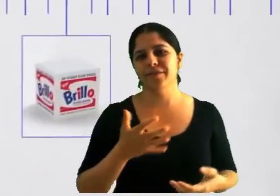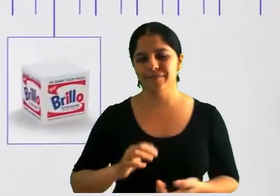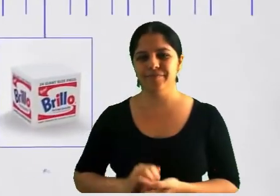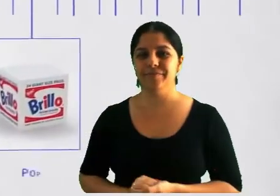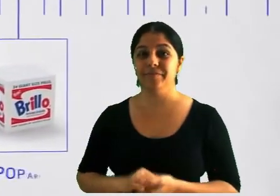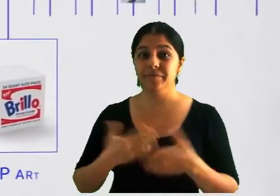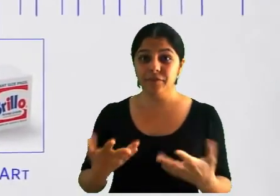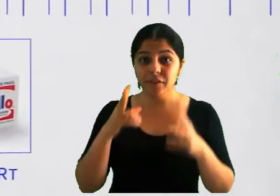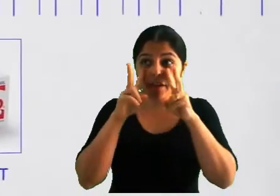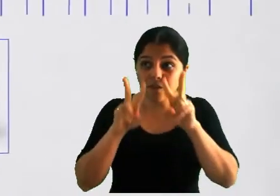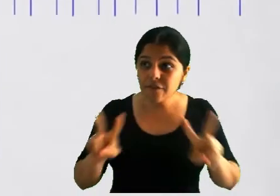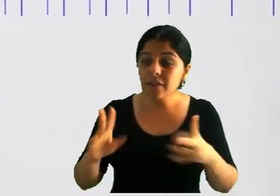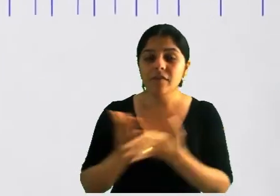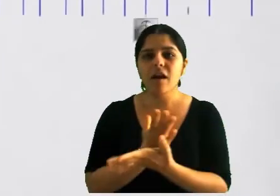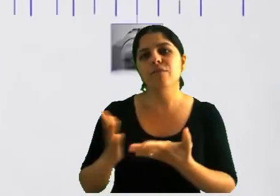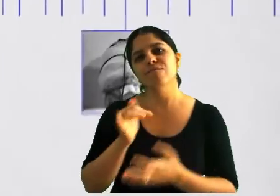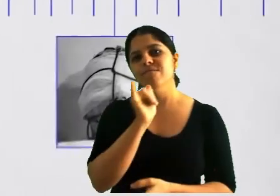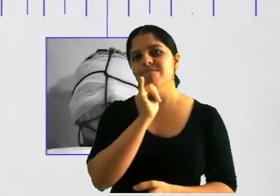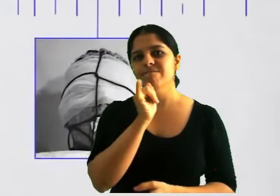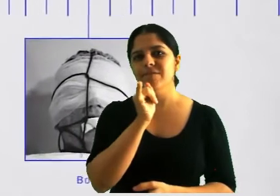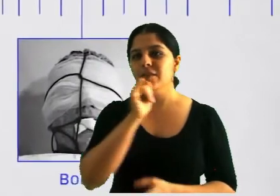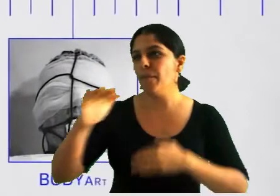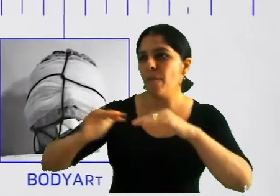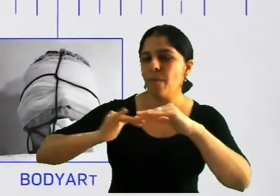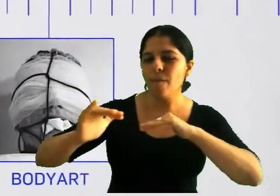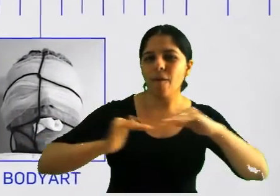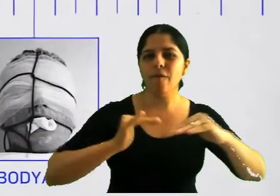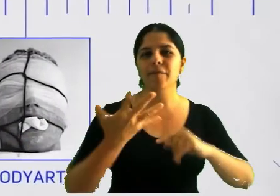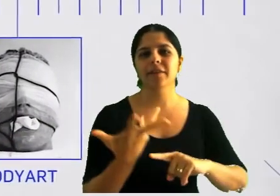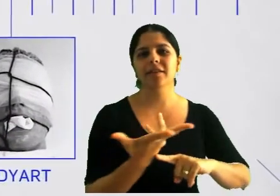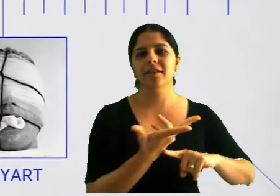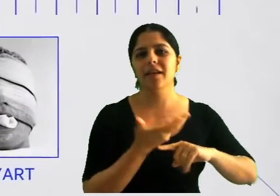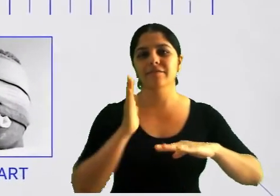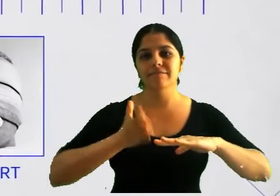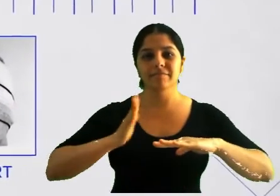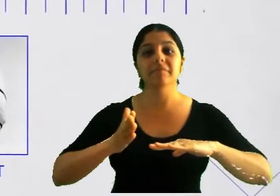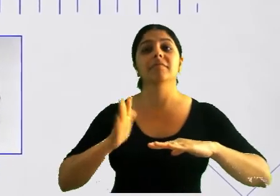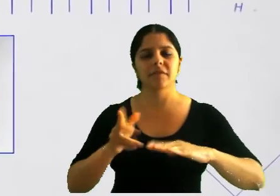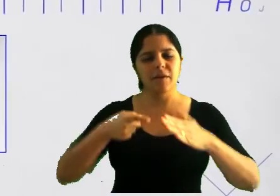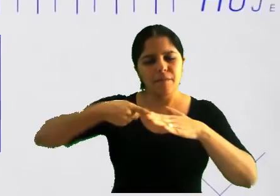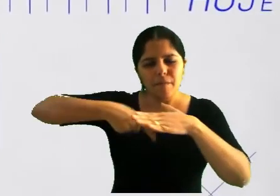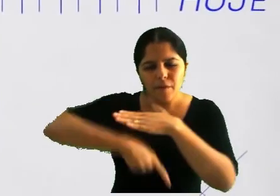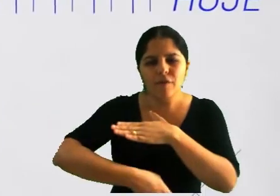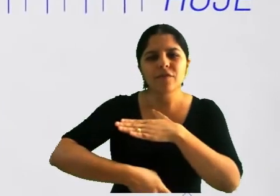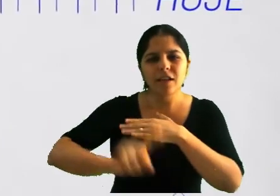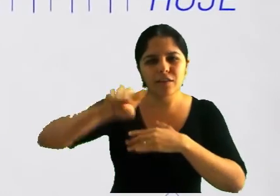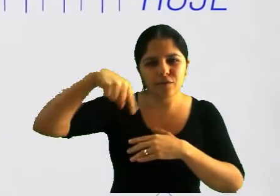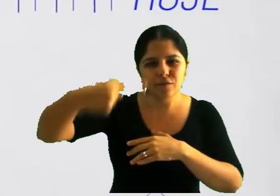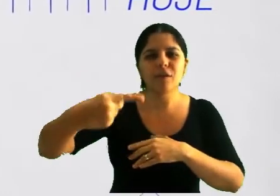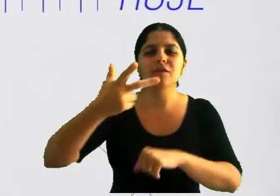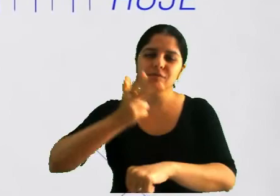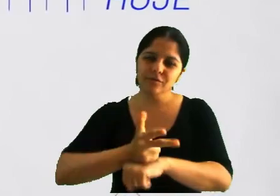hoje. E aqui você está vendo alguns exemplos de movimentos da arte contemporânea que a gente vai investigar